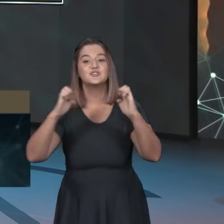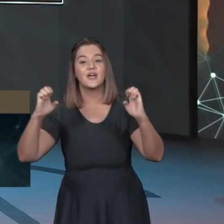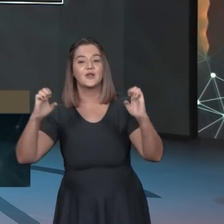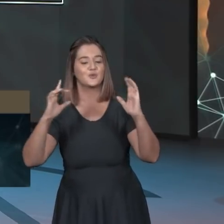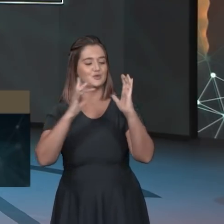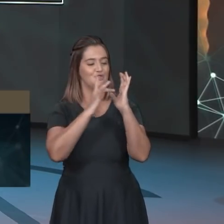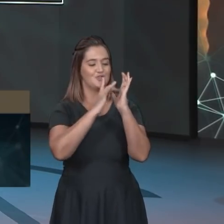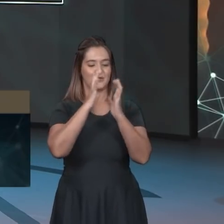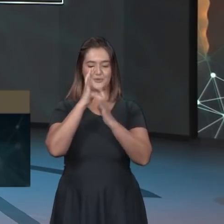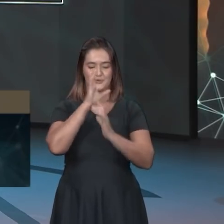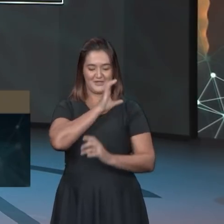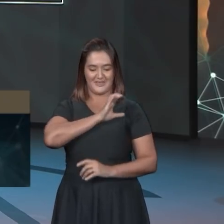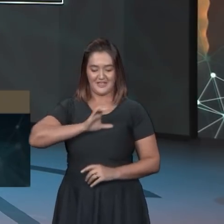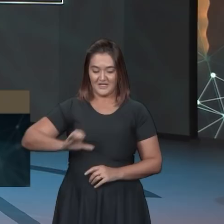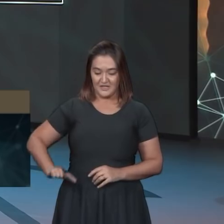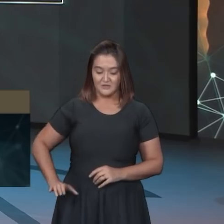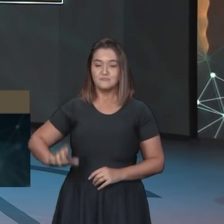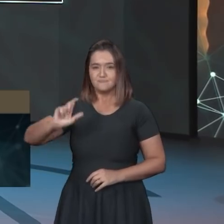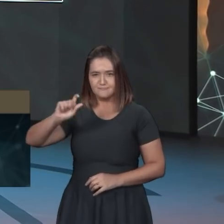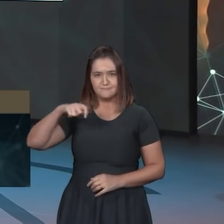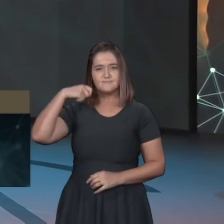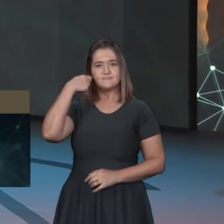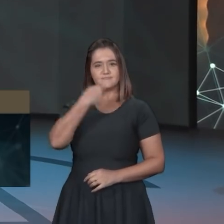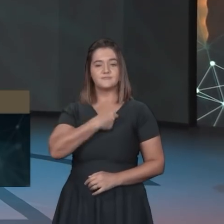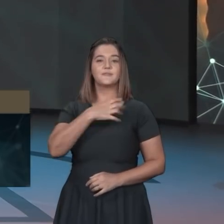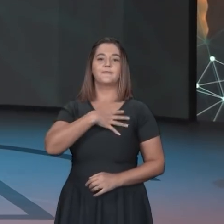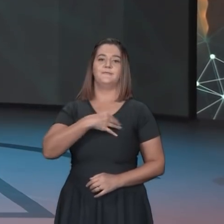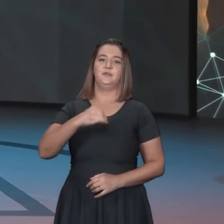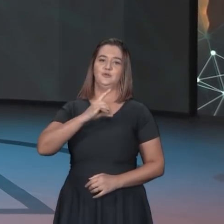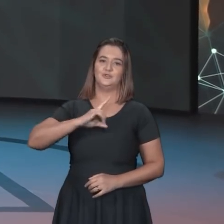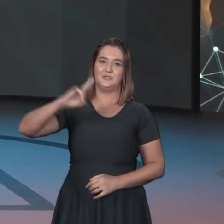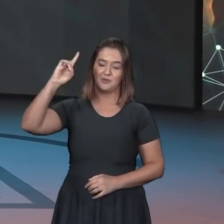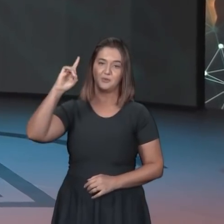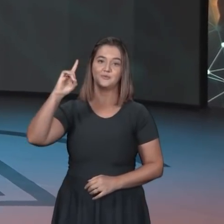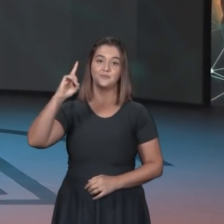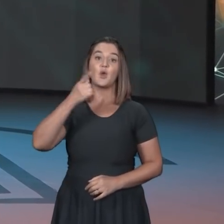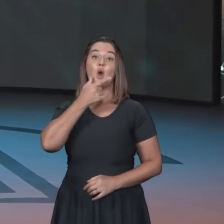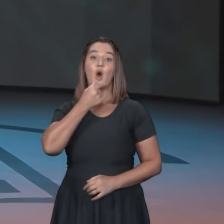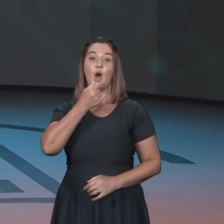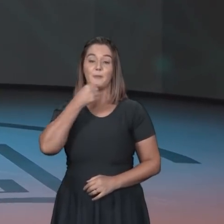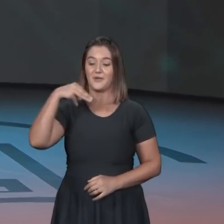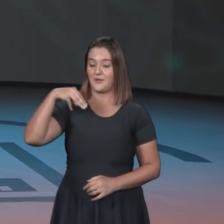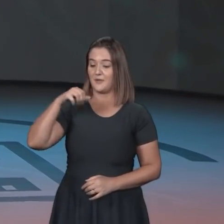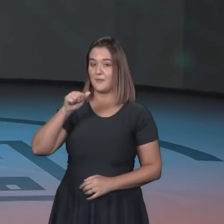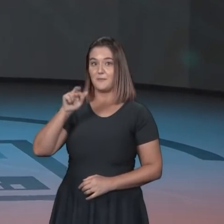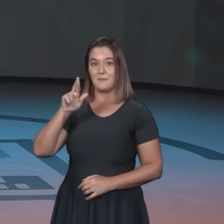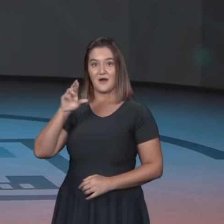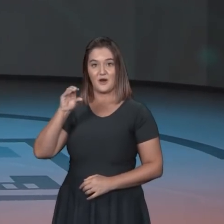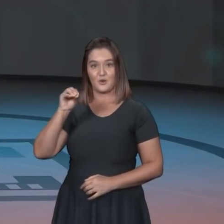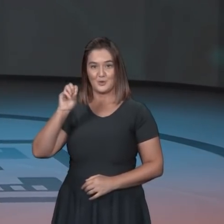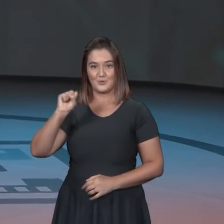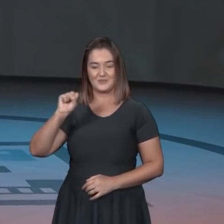de Deus. Quando Marcos escreveu isso aqui, por volta do ano 50, em Roma, os cidadãos